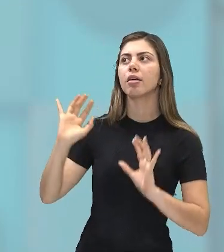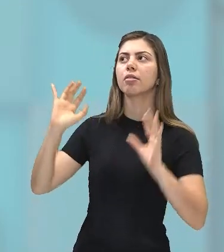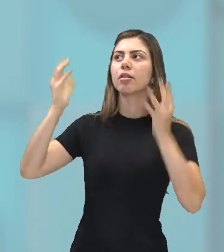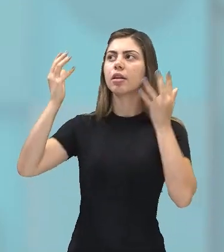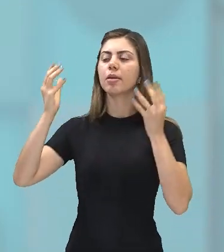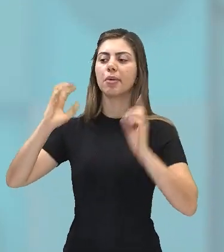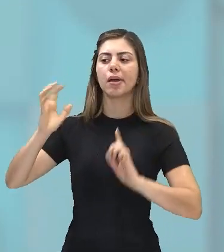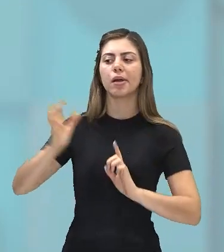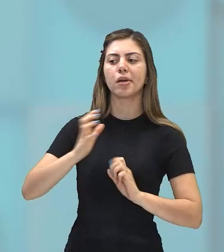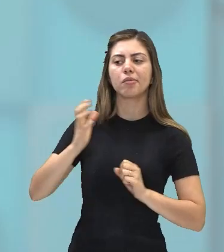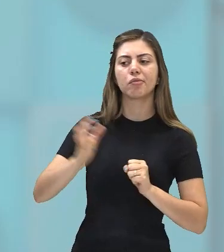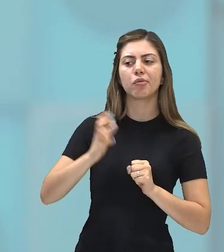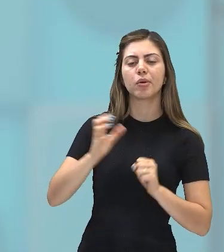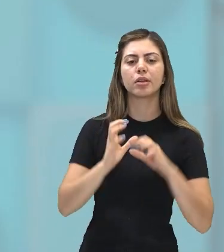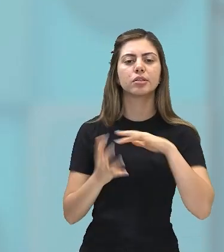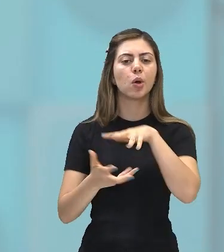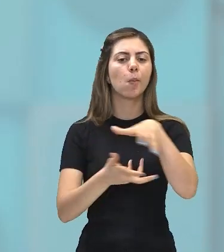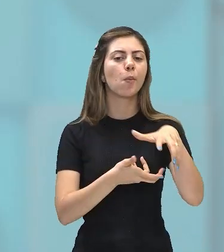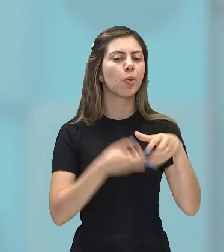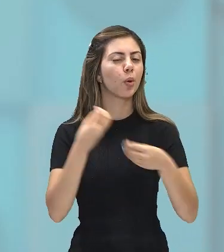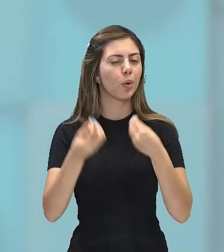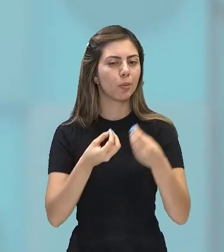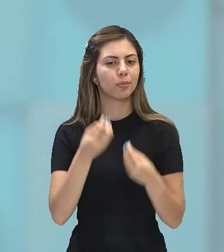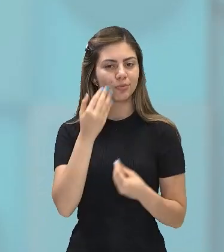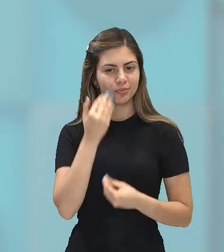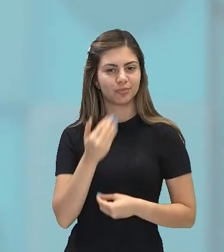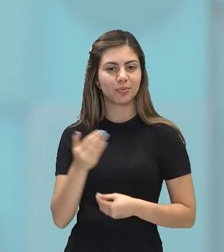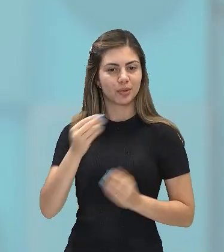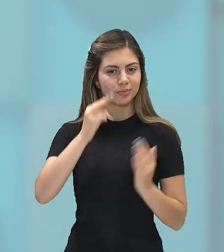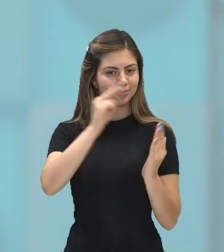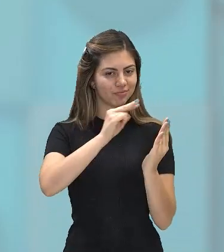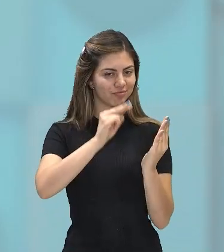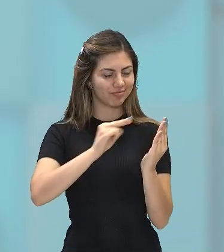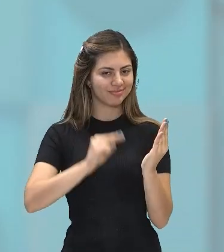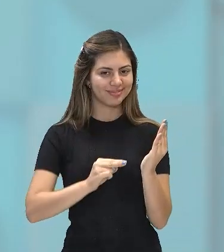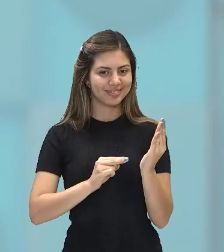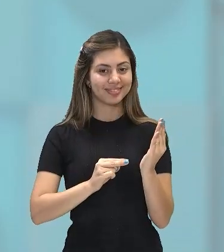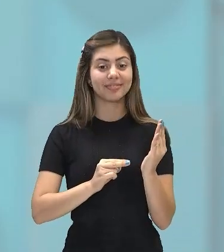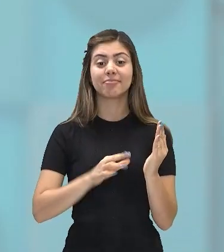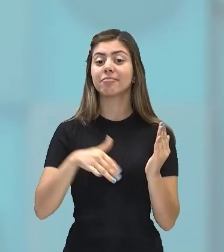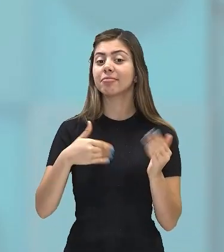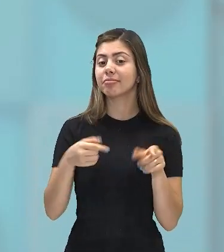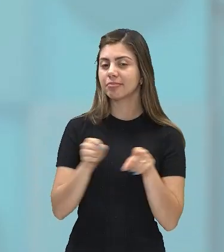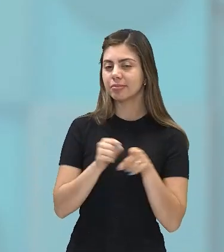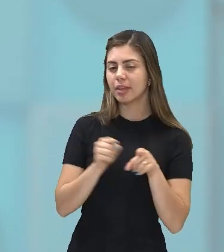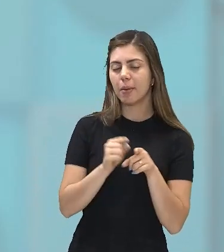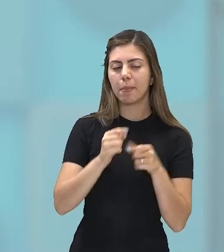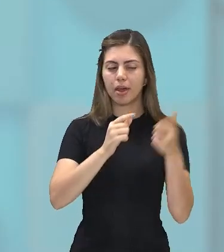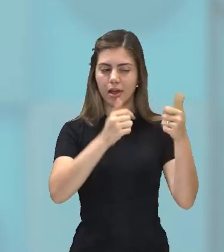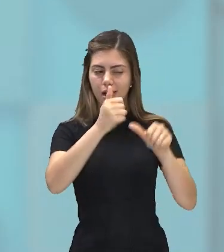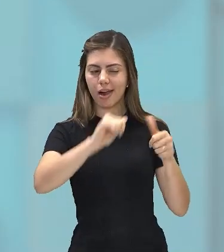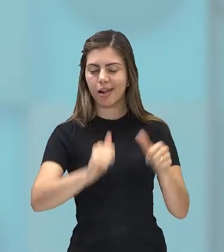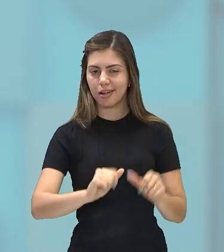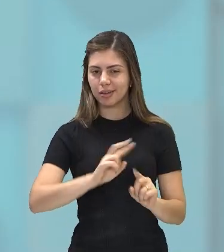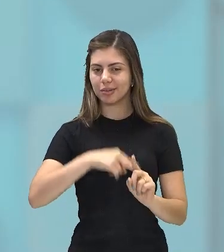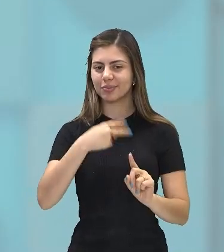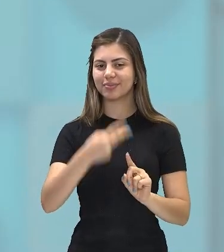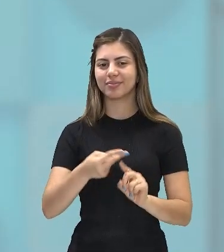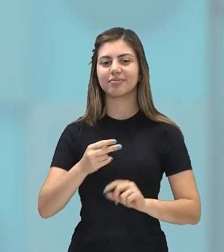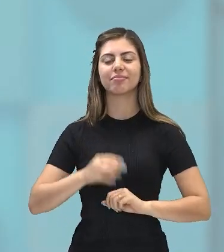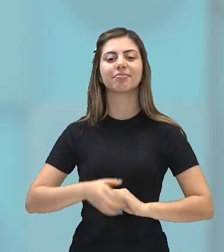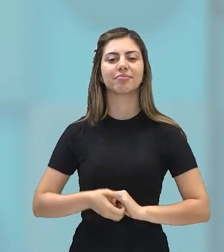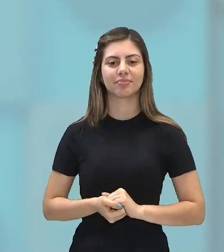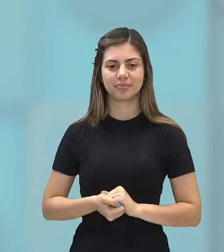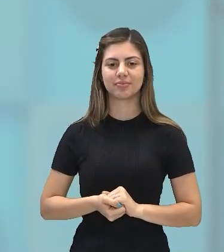todo. Então, acompanhem agora a leitura deste texto e, após, nós iremos começar a trabalhar